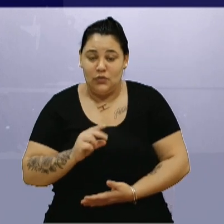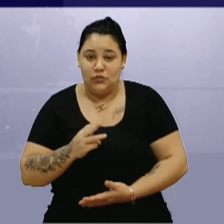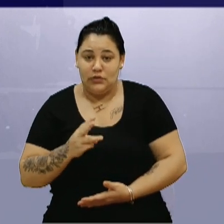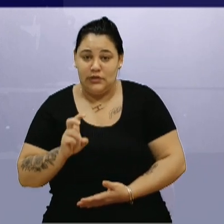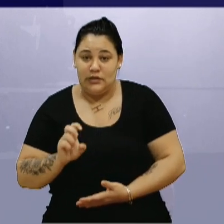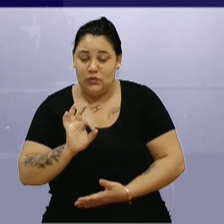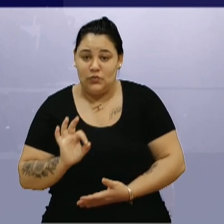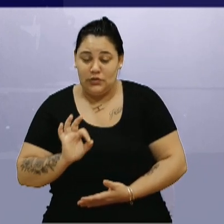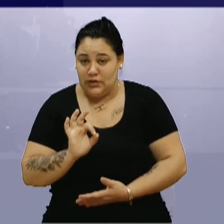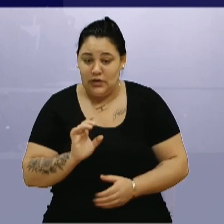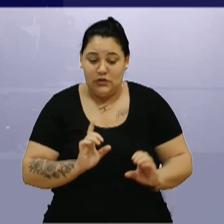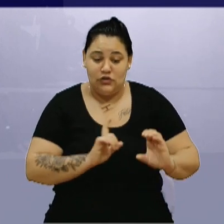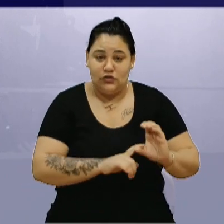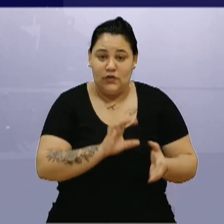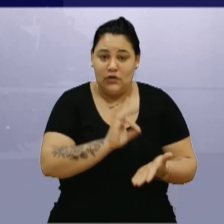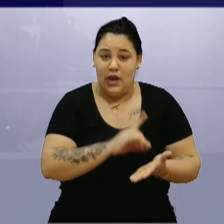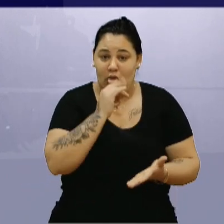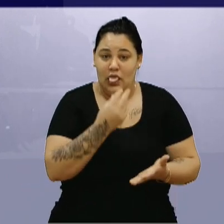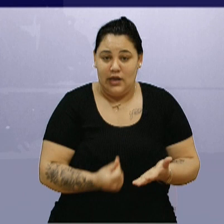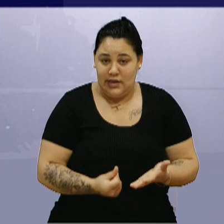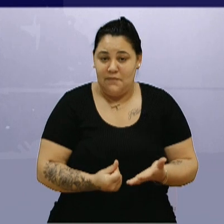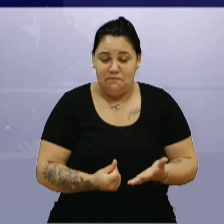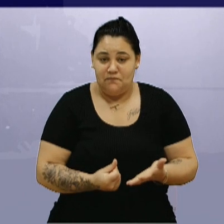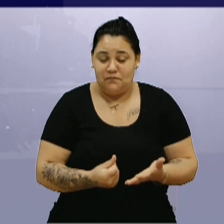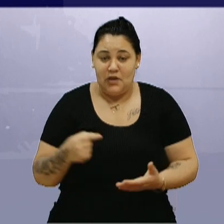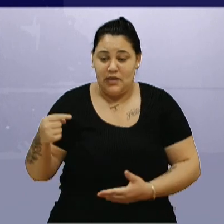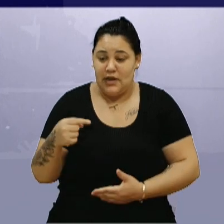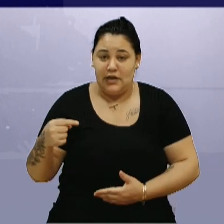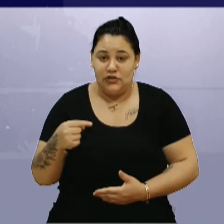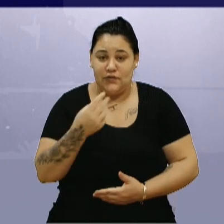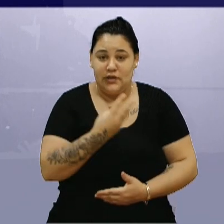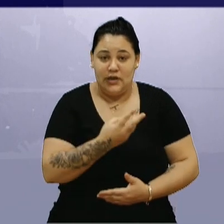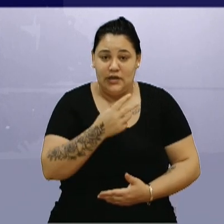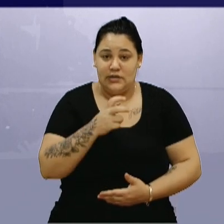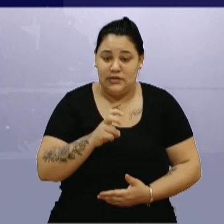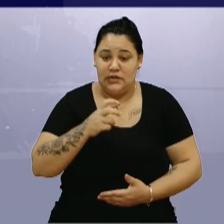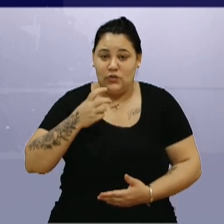103,35%. Dívida consolidada líquida, negativo,